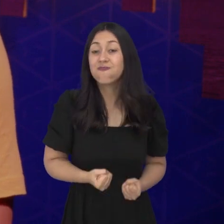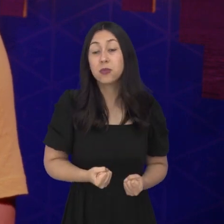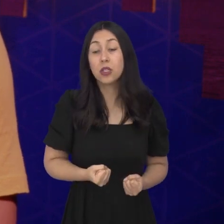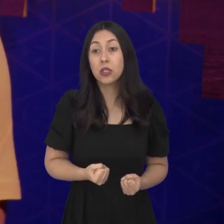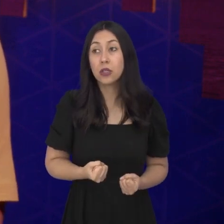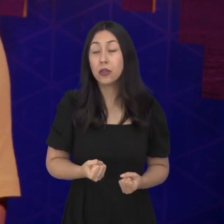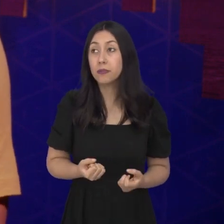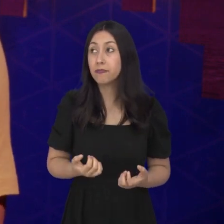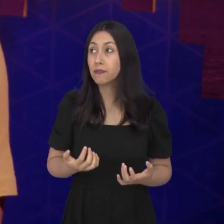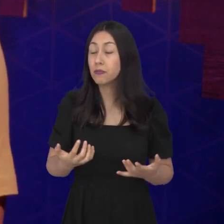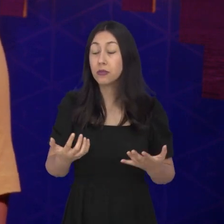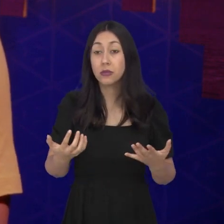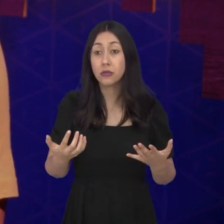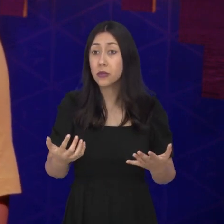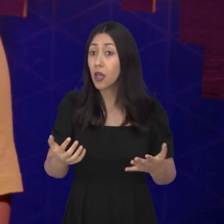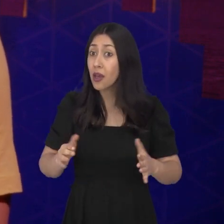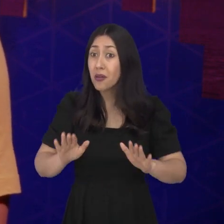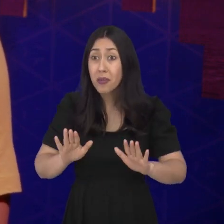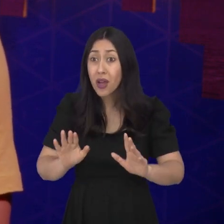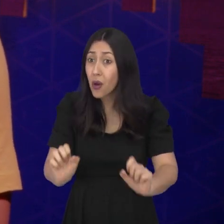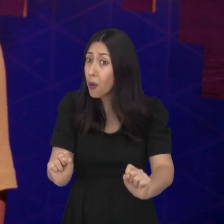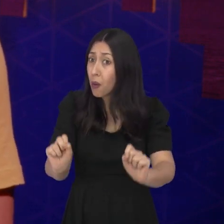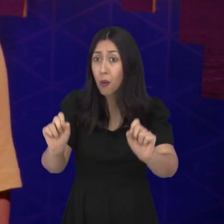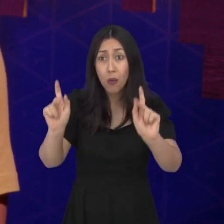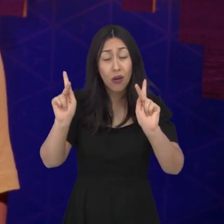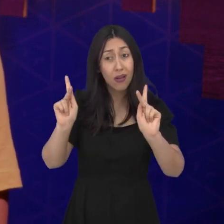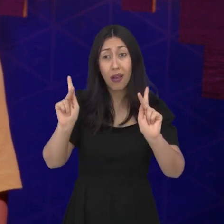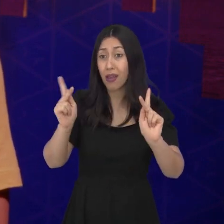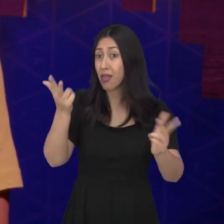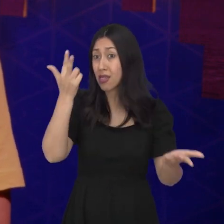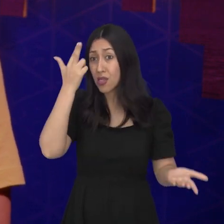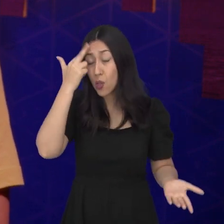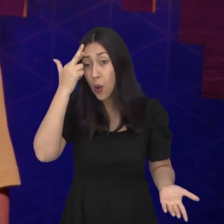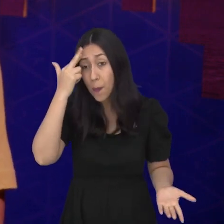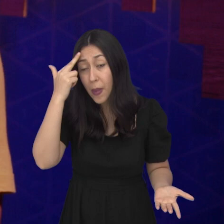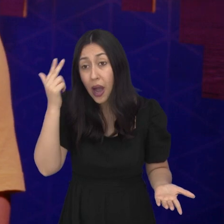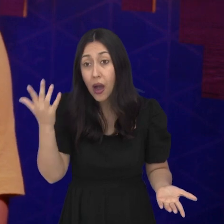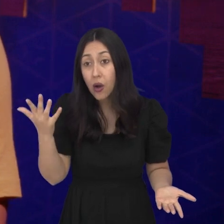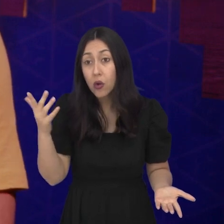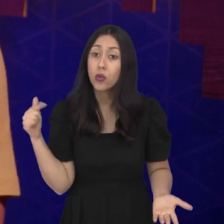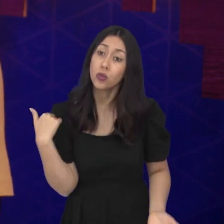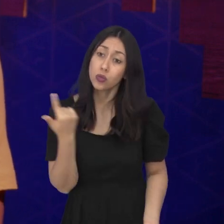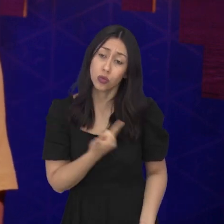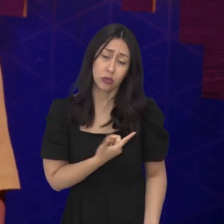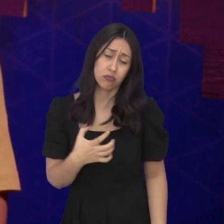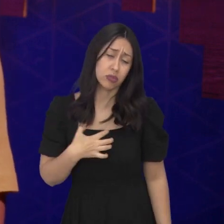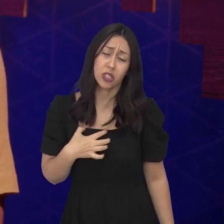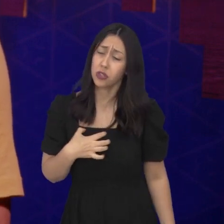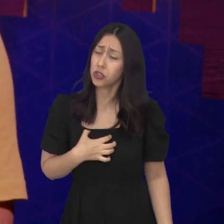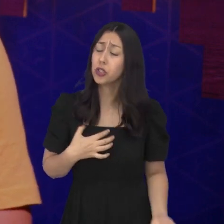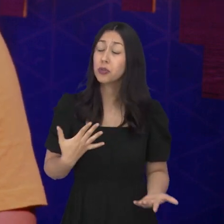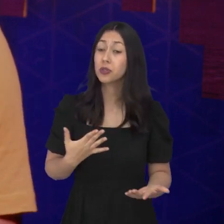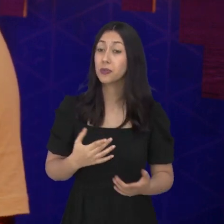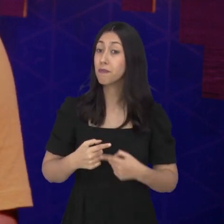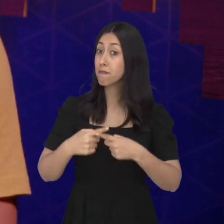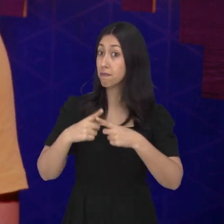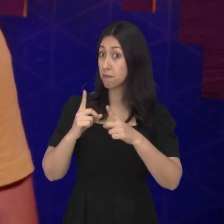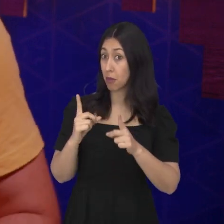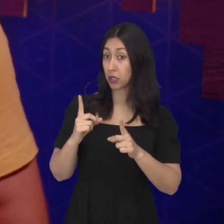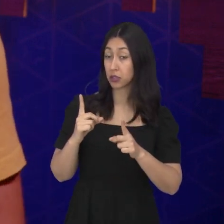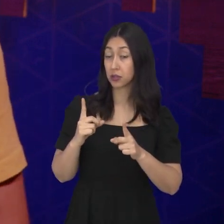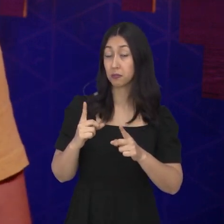são sentimentos que tudo bem você tá sentindo eles, porque a gente passa por isso mesmo.